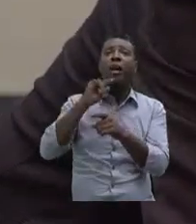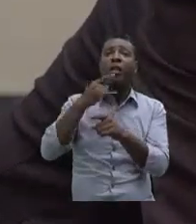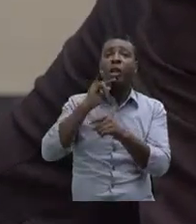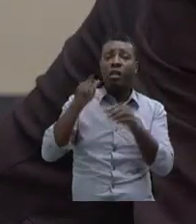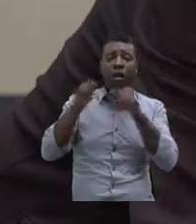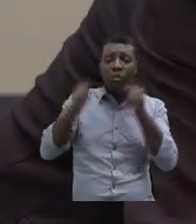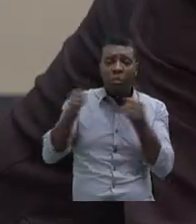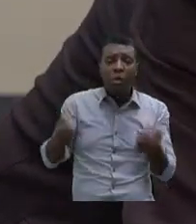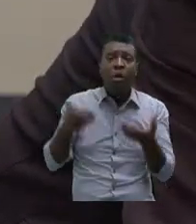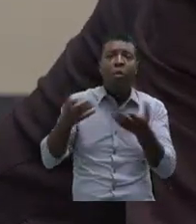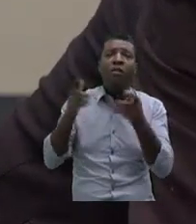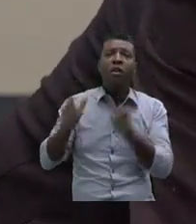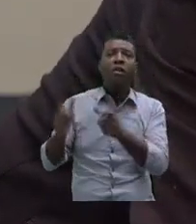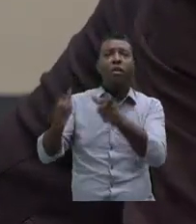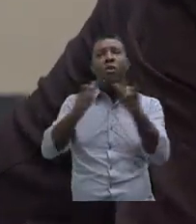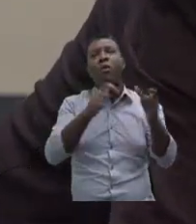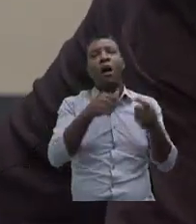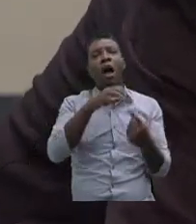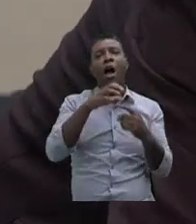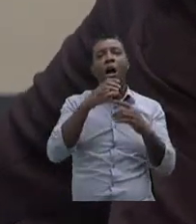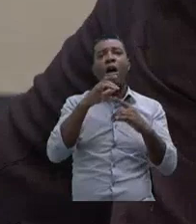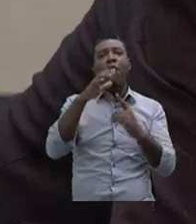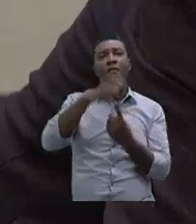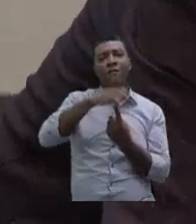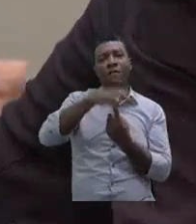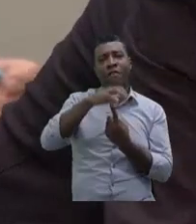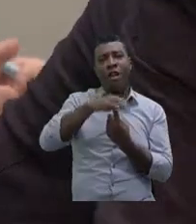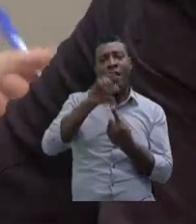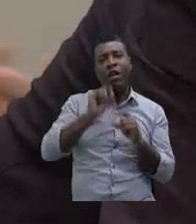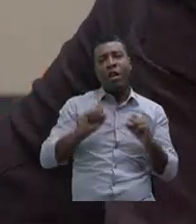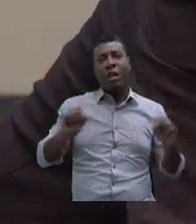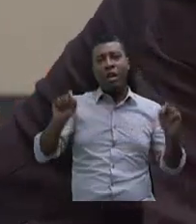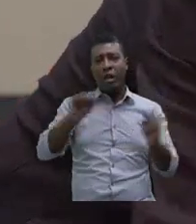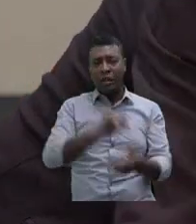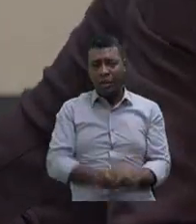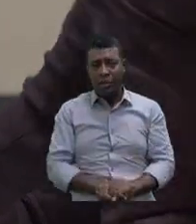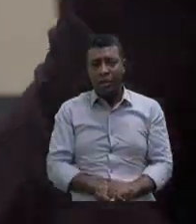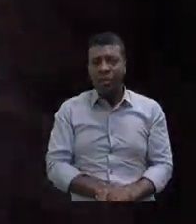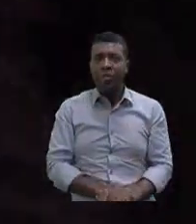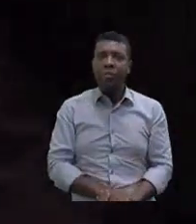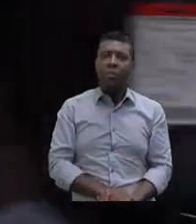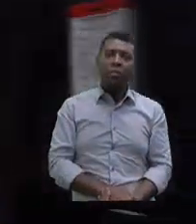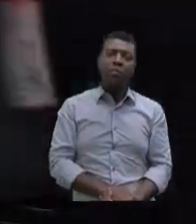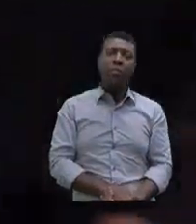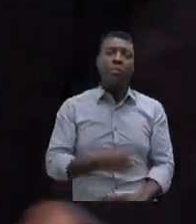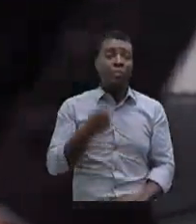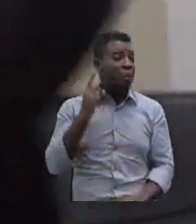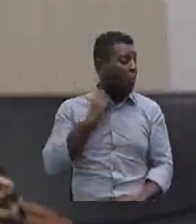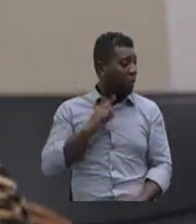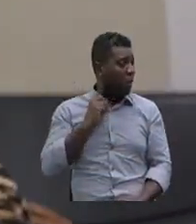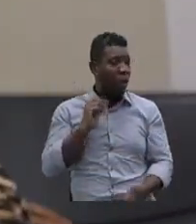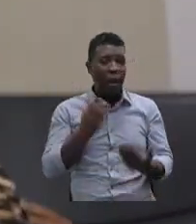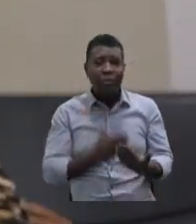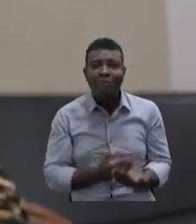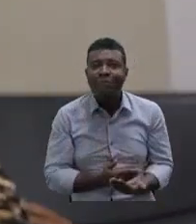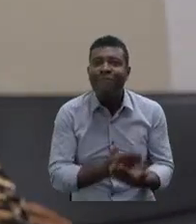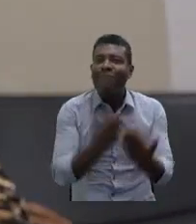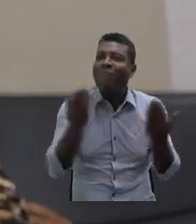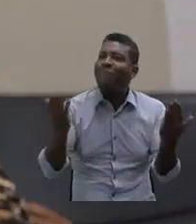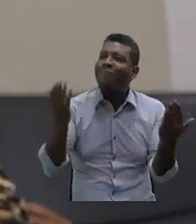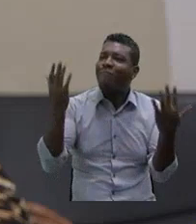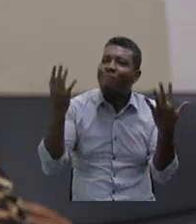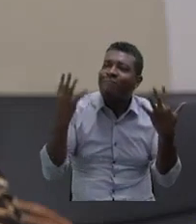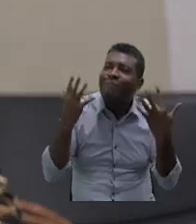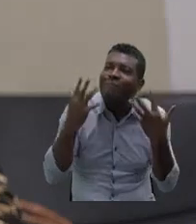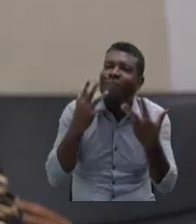nas nossos lugares, nas nossas feiras. Minas Gerais é uma... O que tem de beleza em Minas Gerais é realmente a